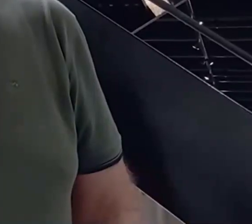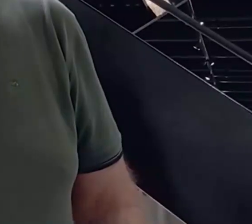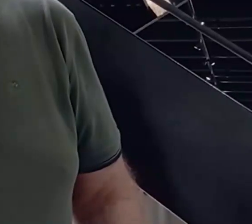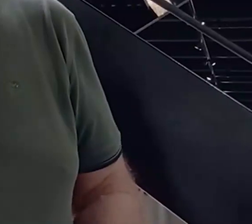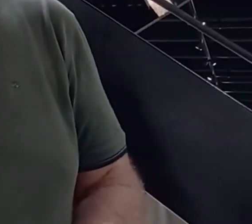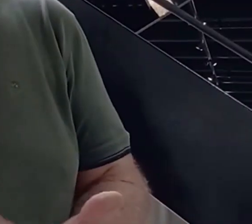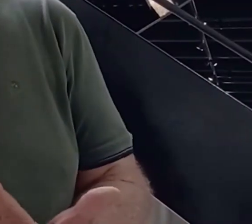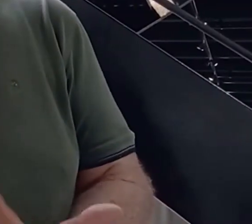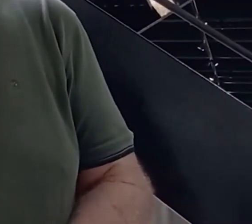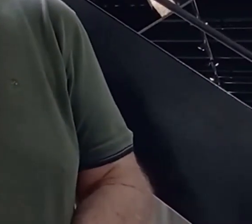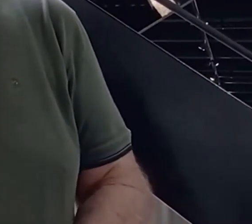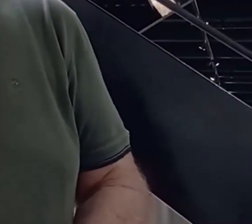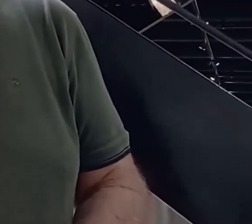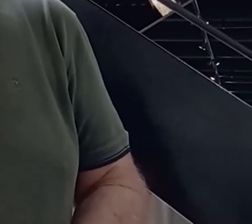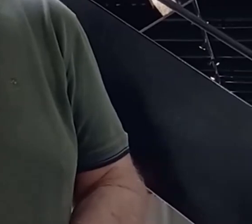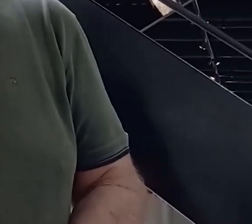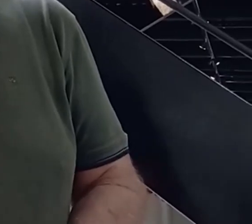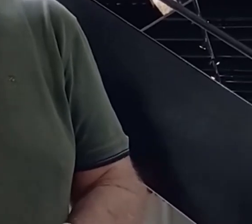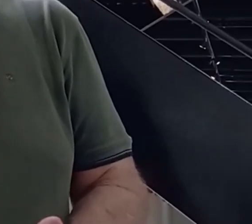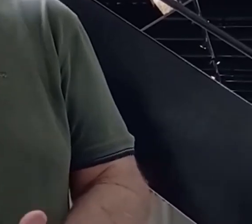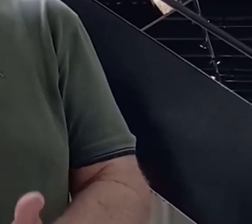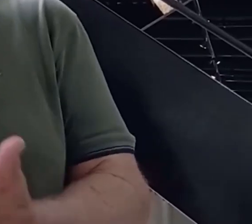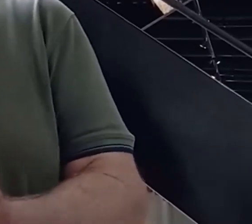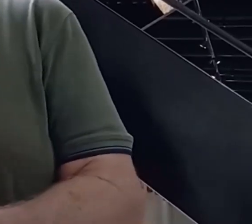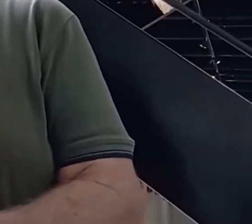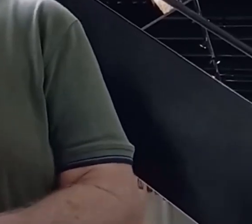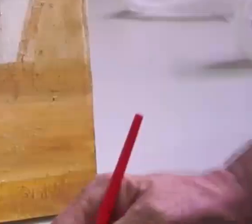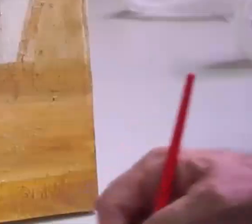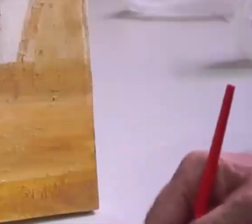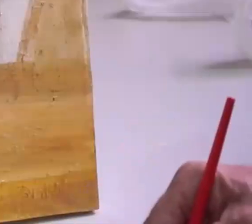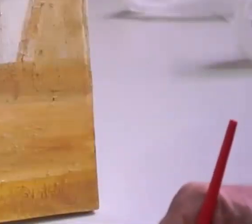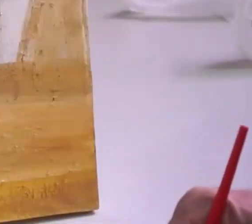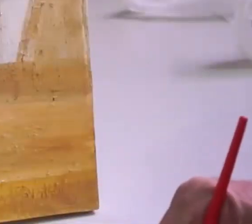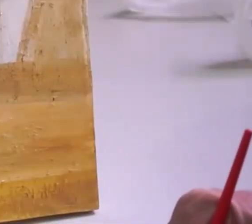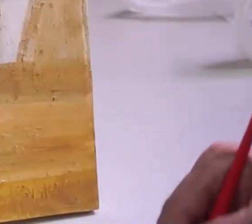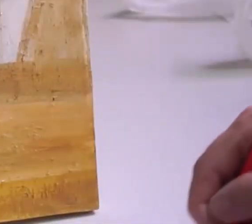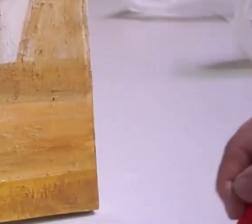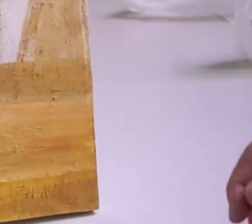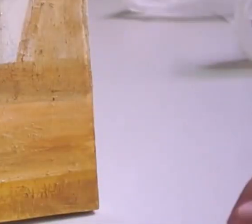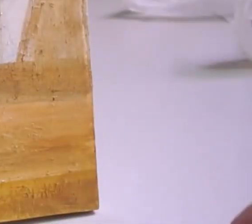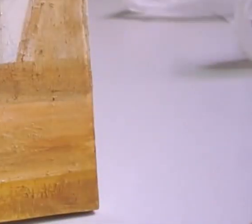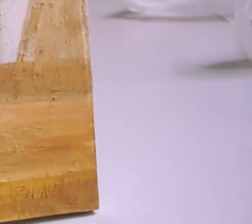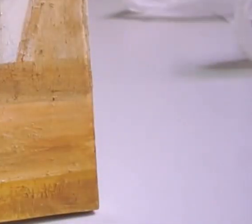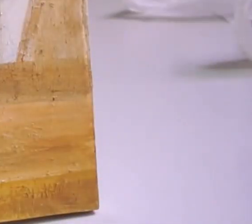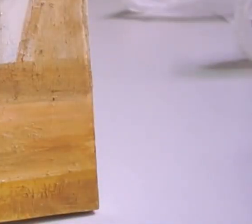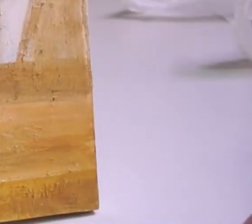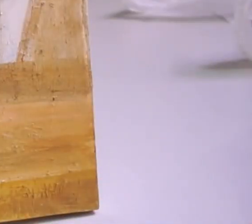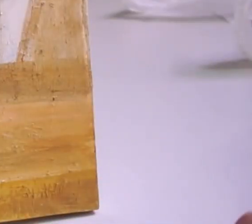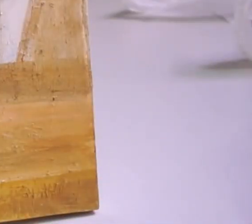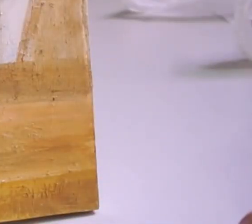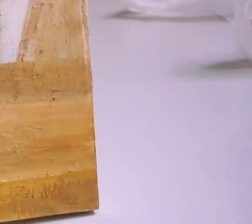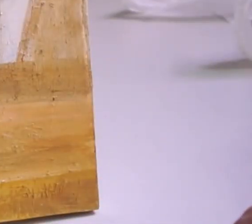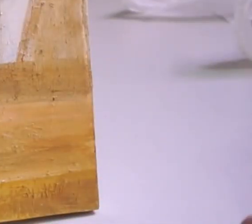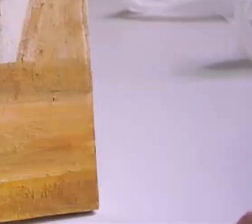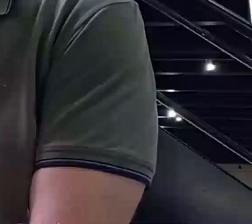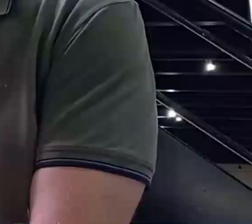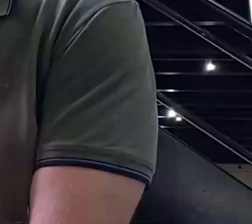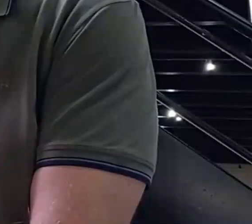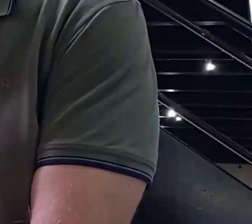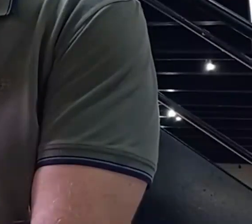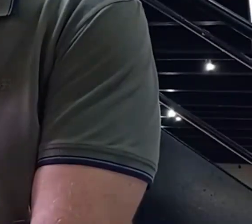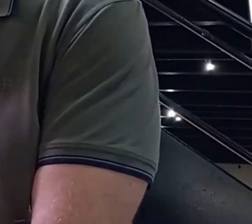é a composição e a harmonia entre a luz e a sombra. Muitas vezes a gente usa a palheta, que é outra coisa importante a gente